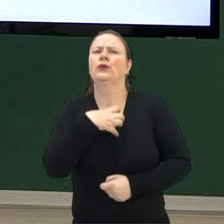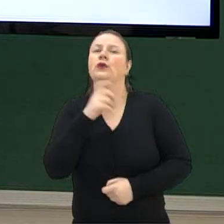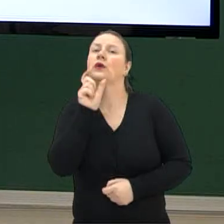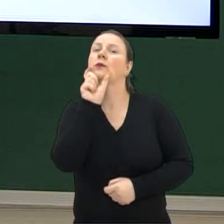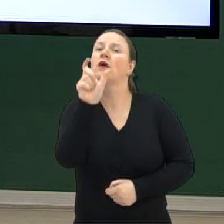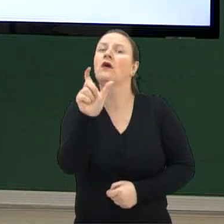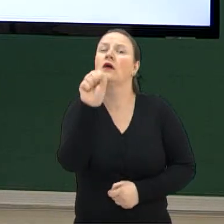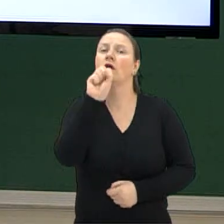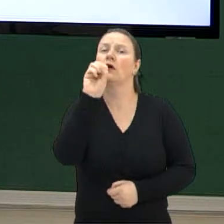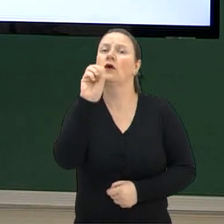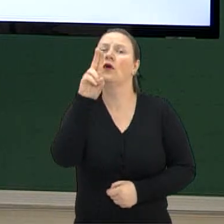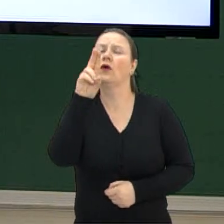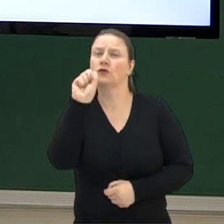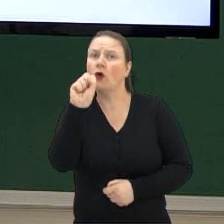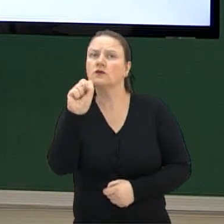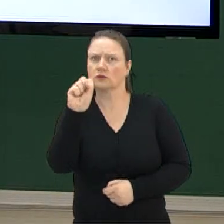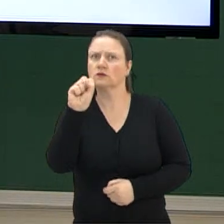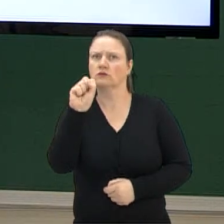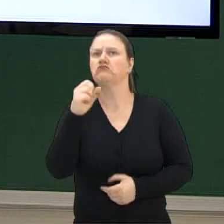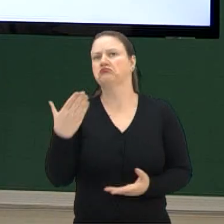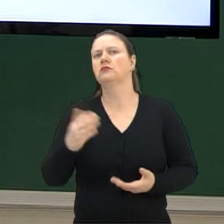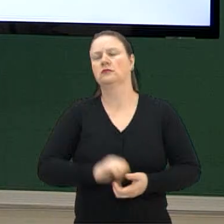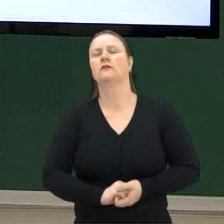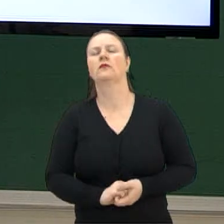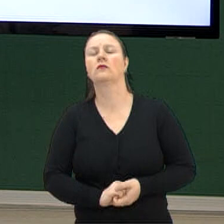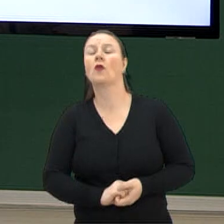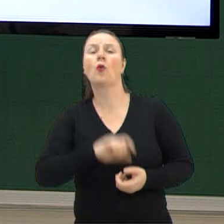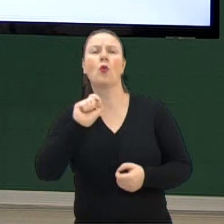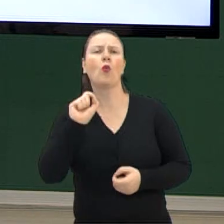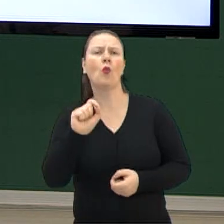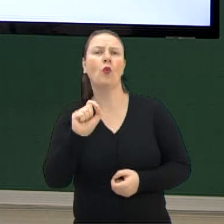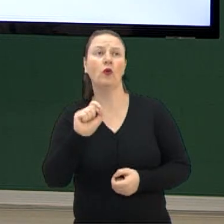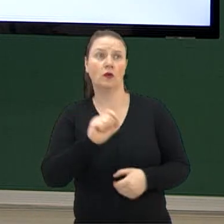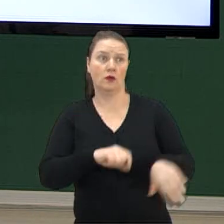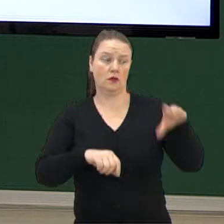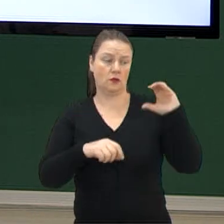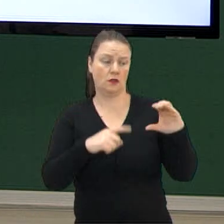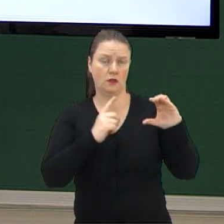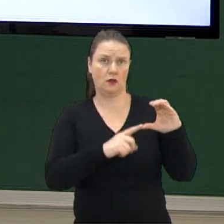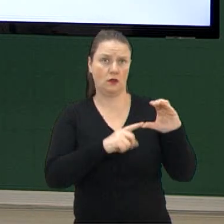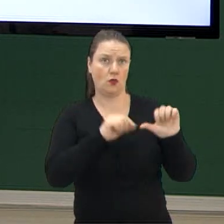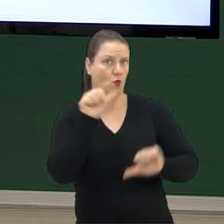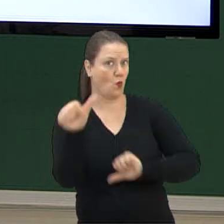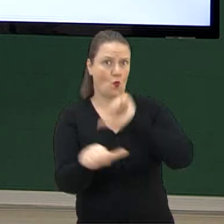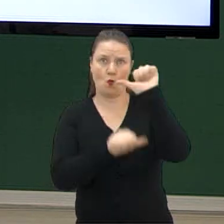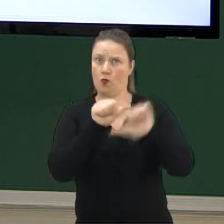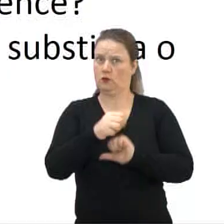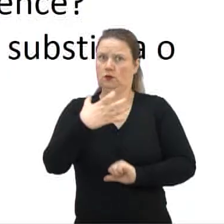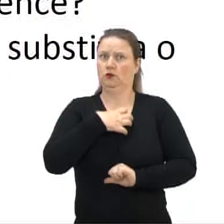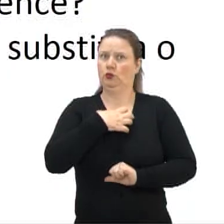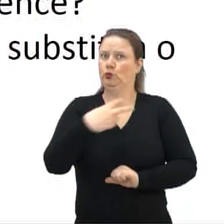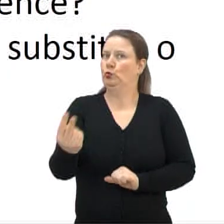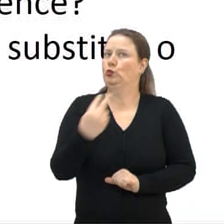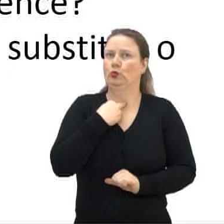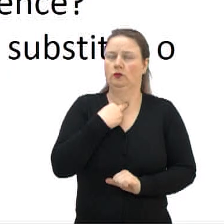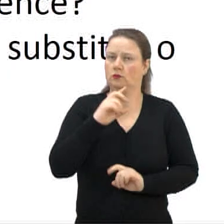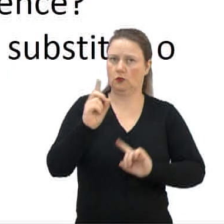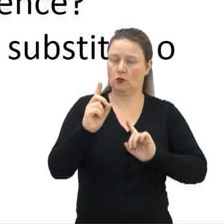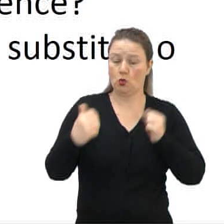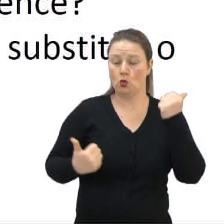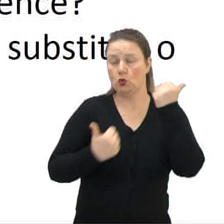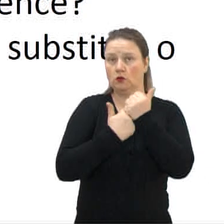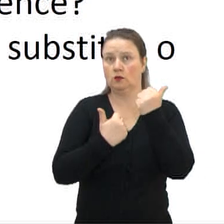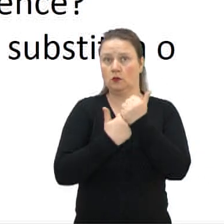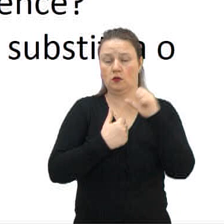palavra sós e qual a classe gramatical que ela pertence. E na letra C, sem alteração de sentido,